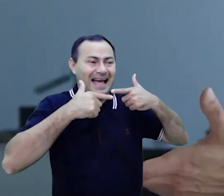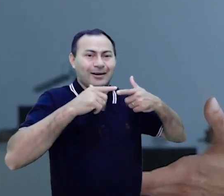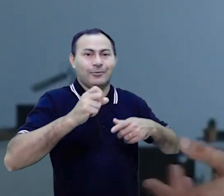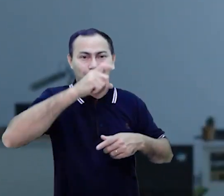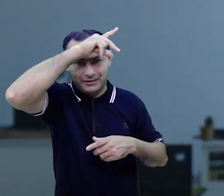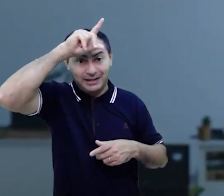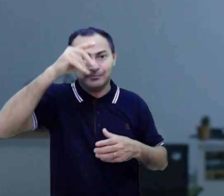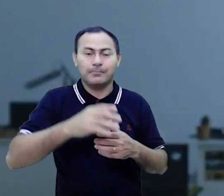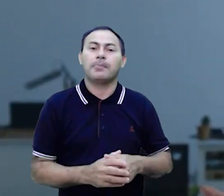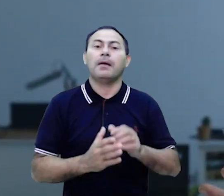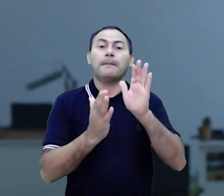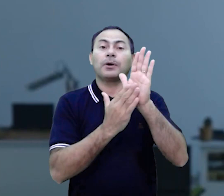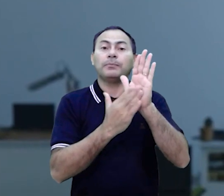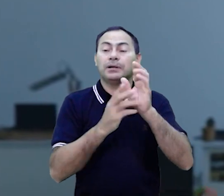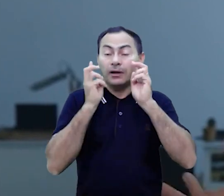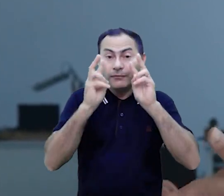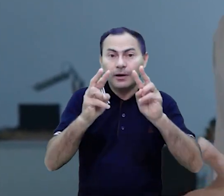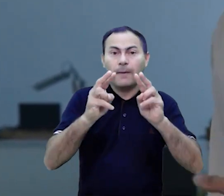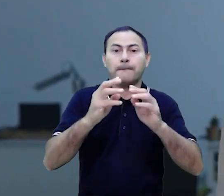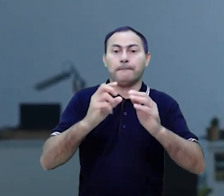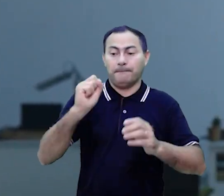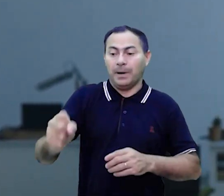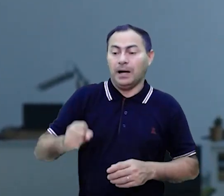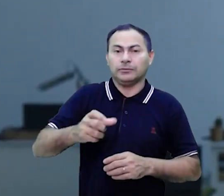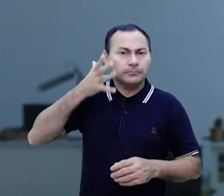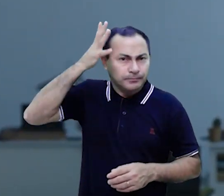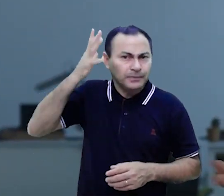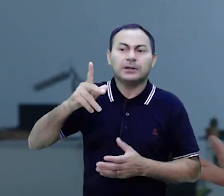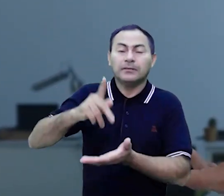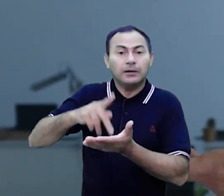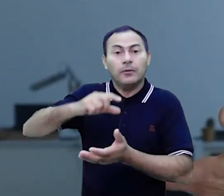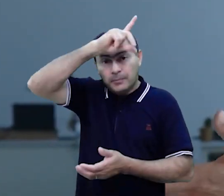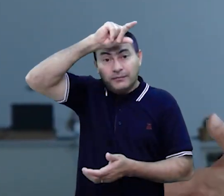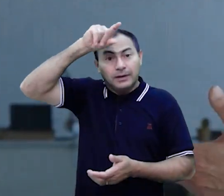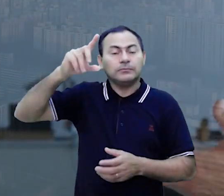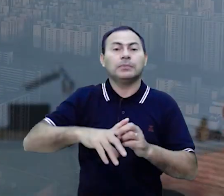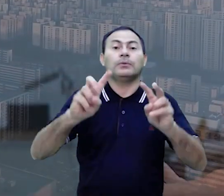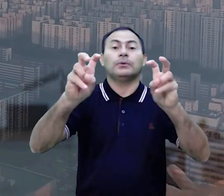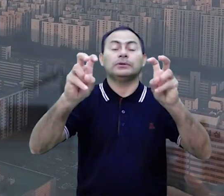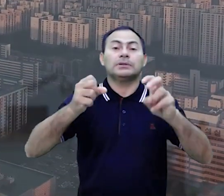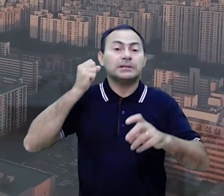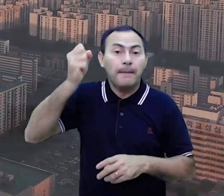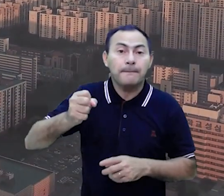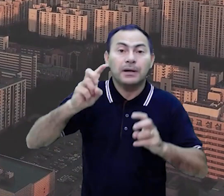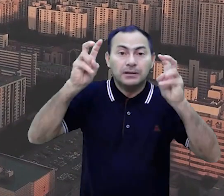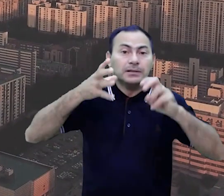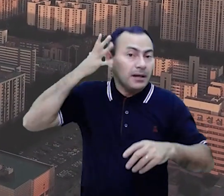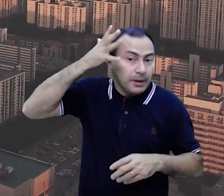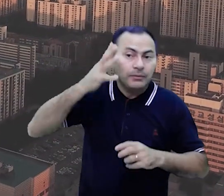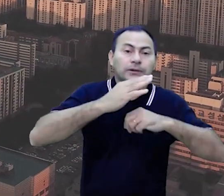na gargalhada. Prometeu que iria ouvir o pastor pregar aquele sermão. E foi mesmo. O título do sermão